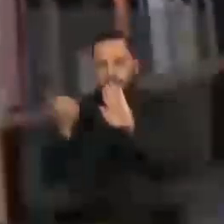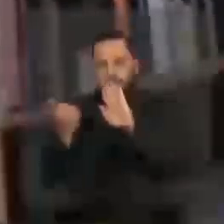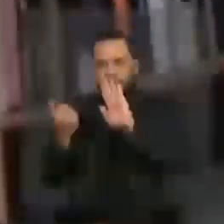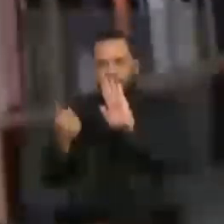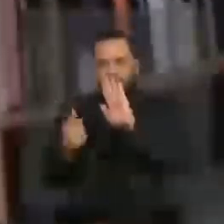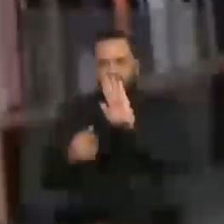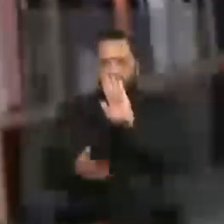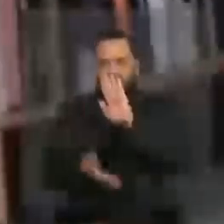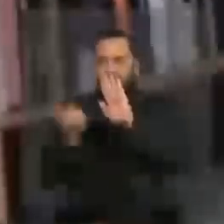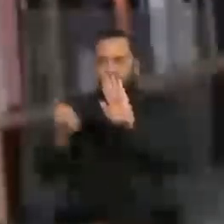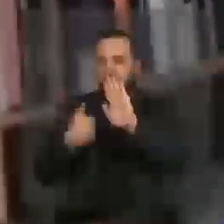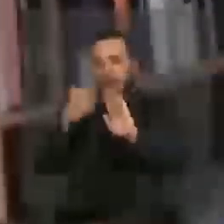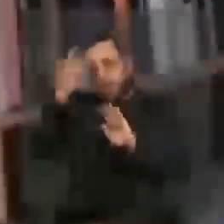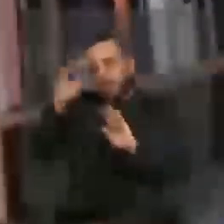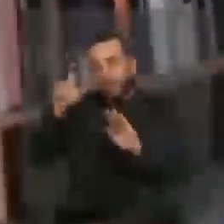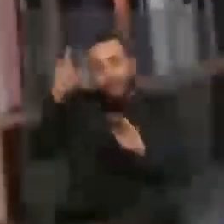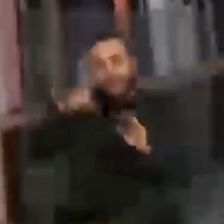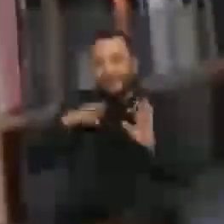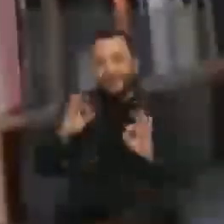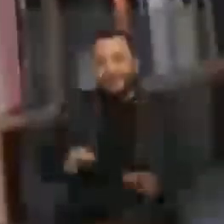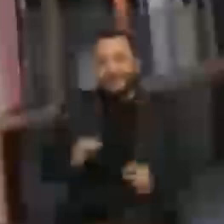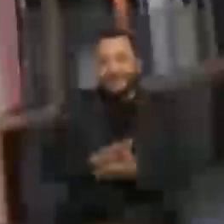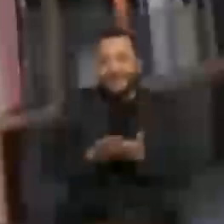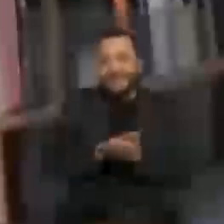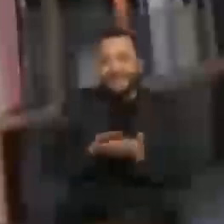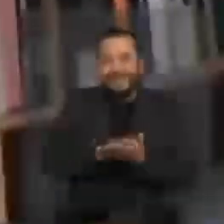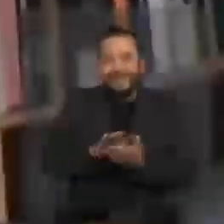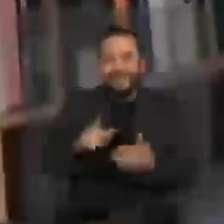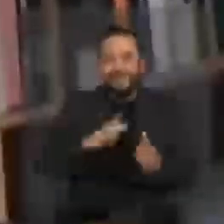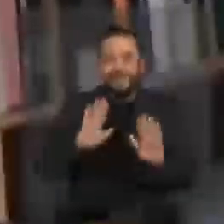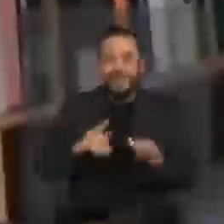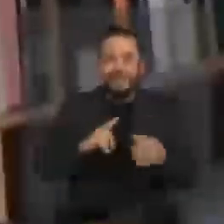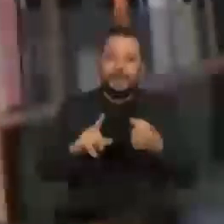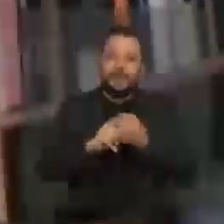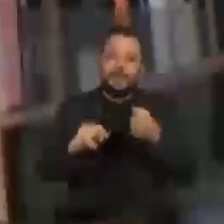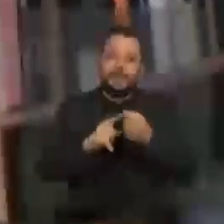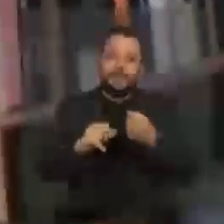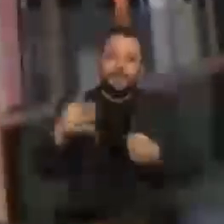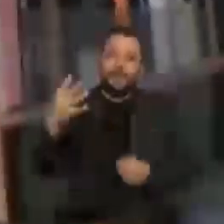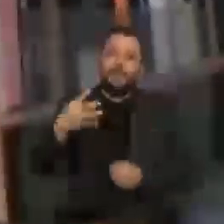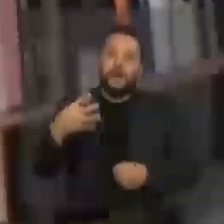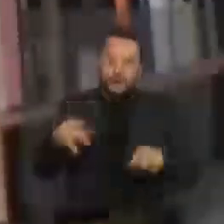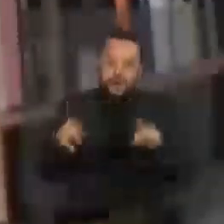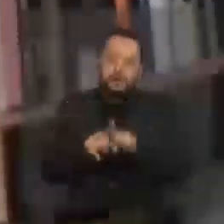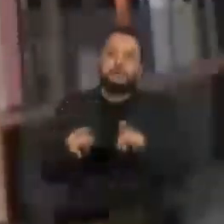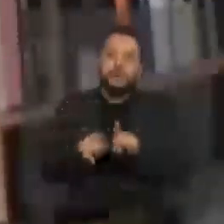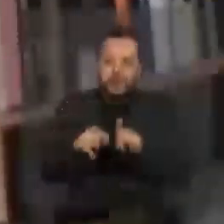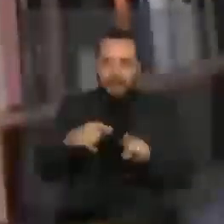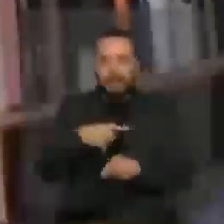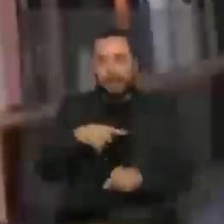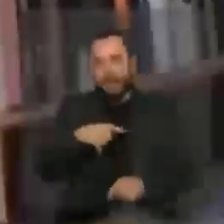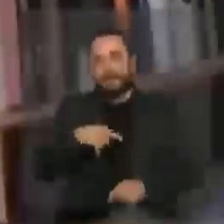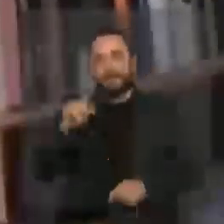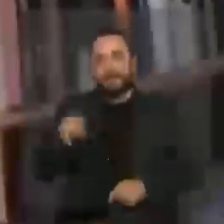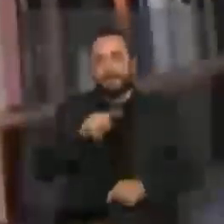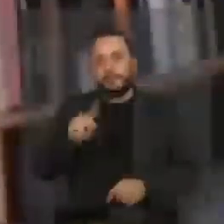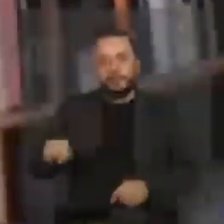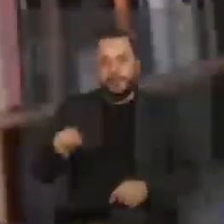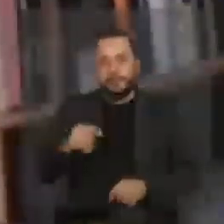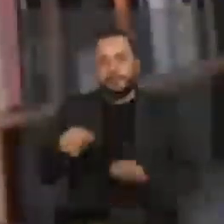isso, agora já não tenho certeza de mais nada, mas o artigo 4º, que também está sendo revogado aqui, na